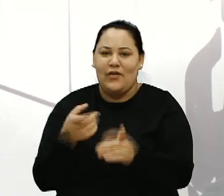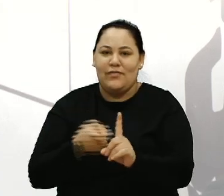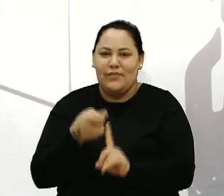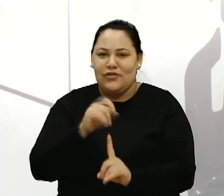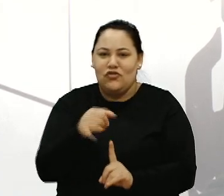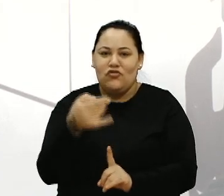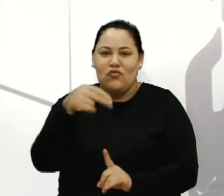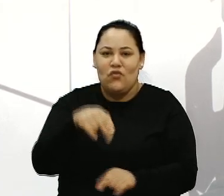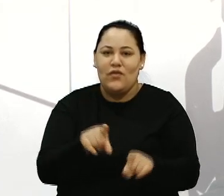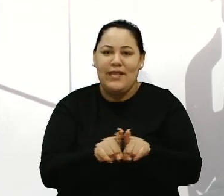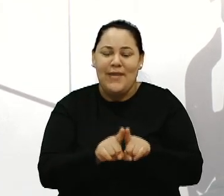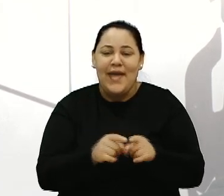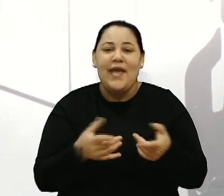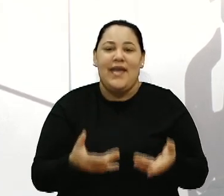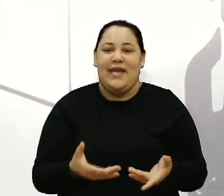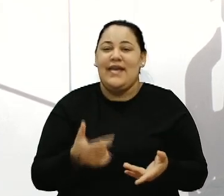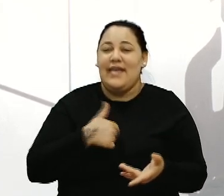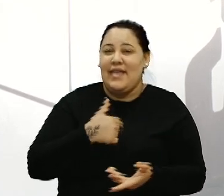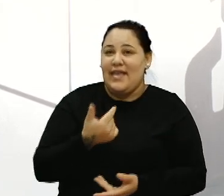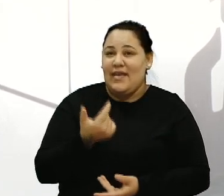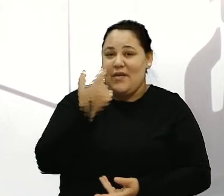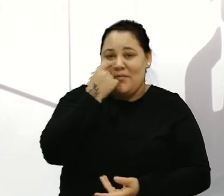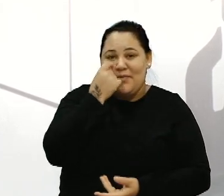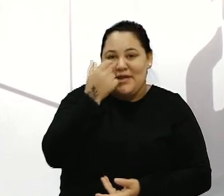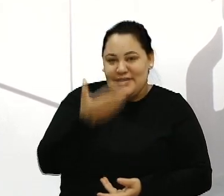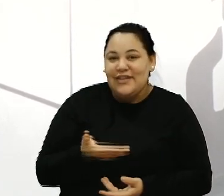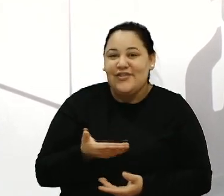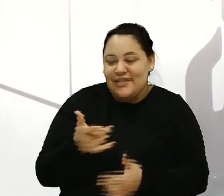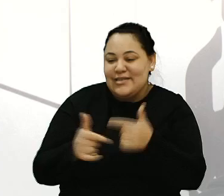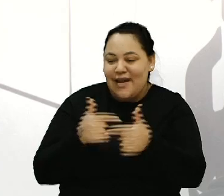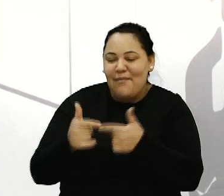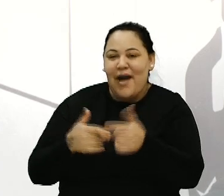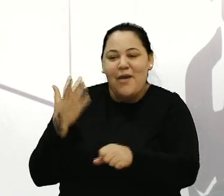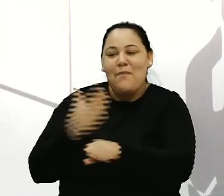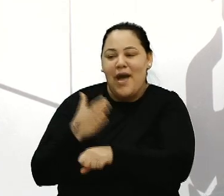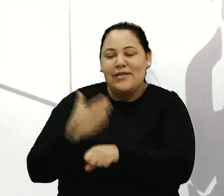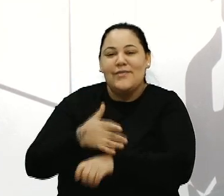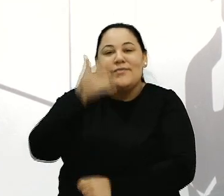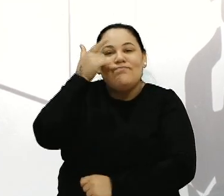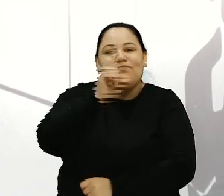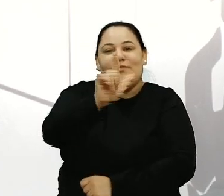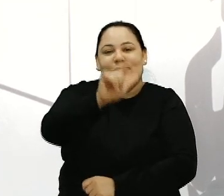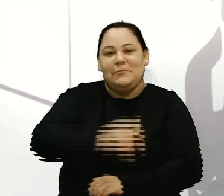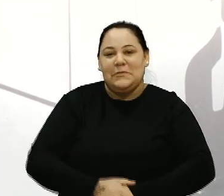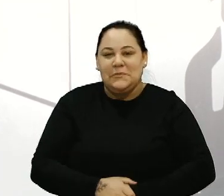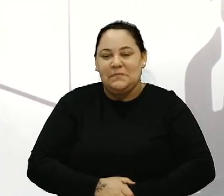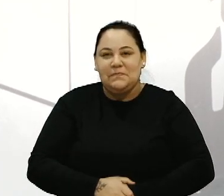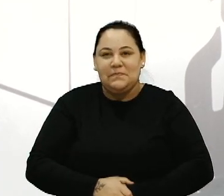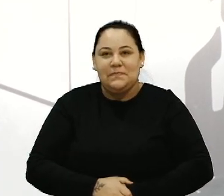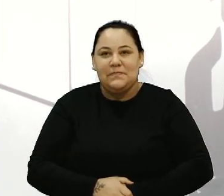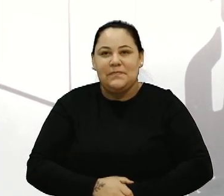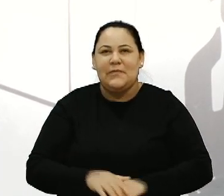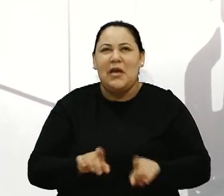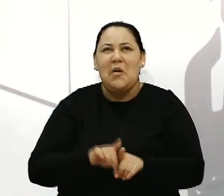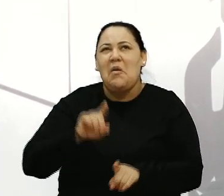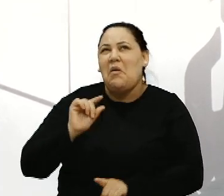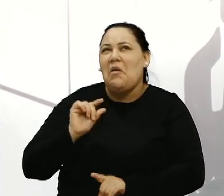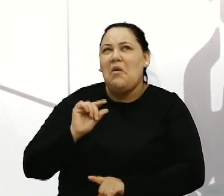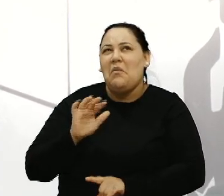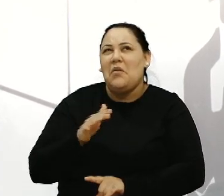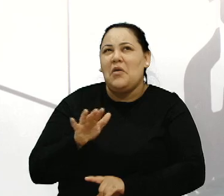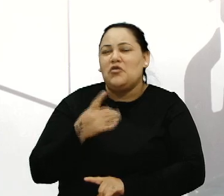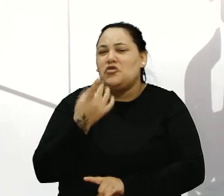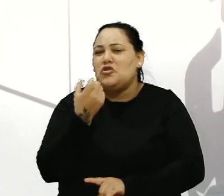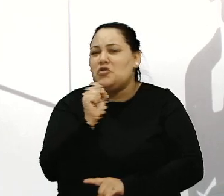junho, e estarmos, né, fazendo parte dessa conquista. Falta aí pouco menos de 18%